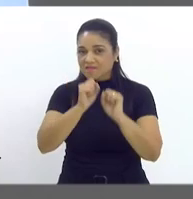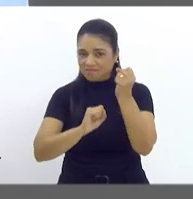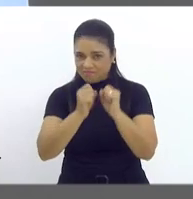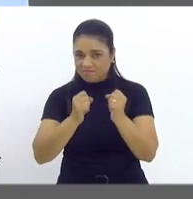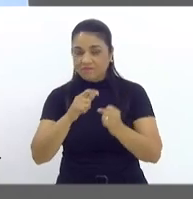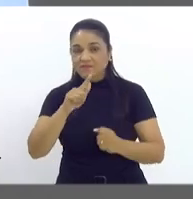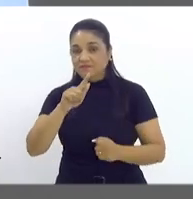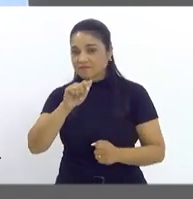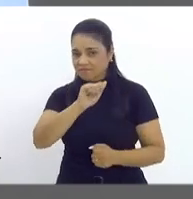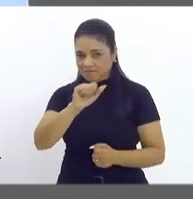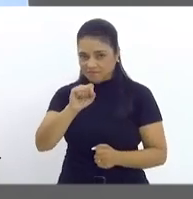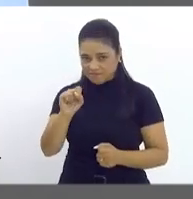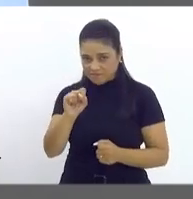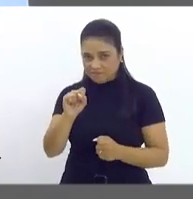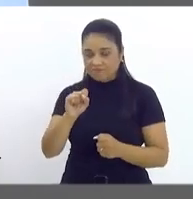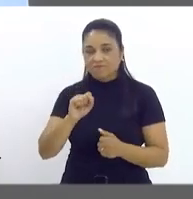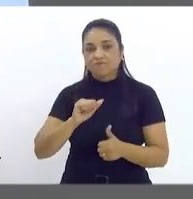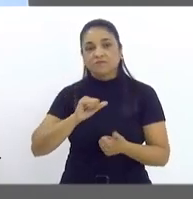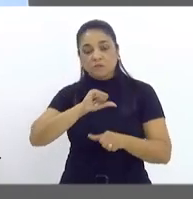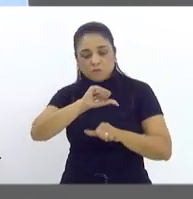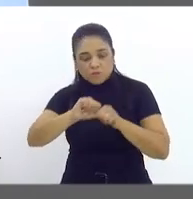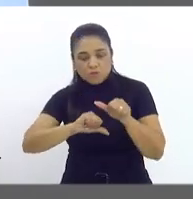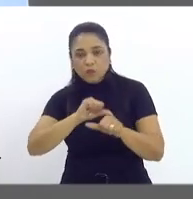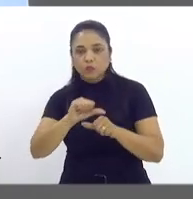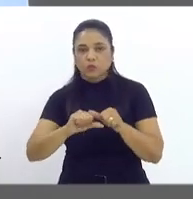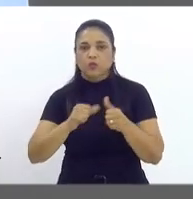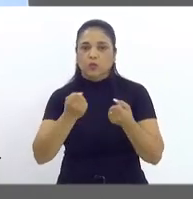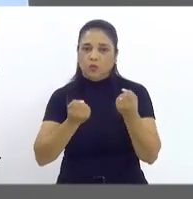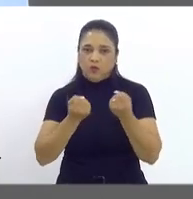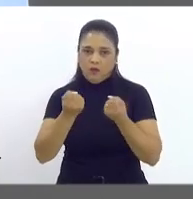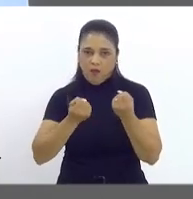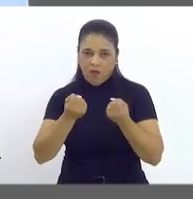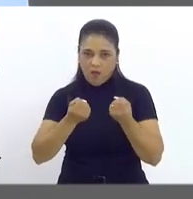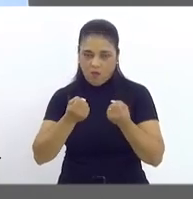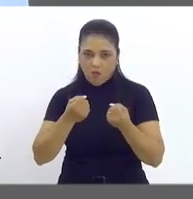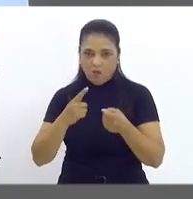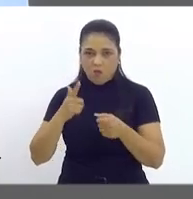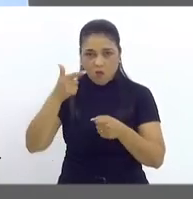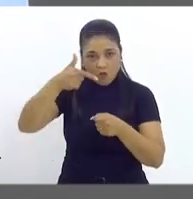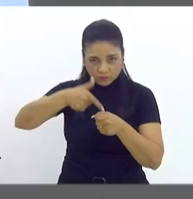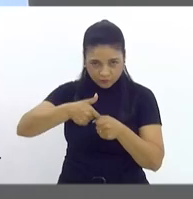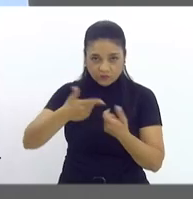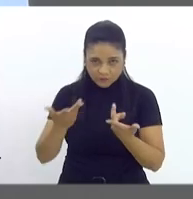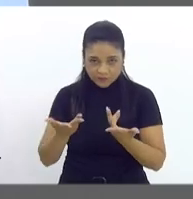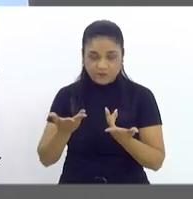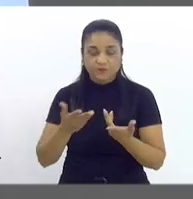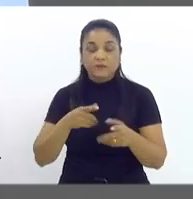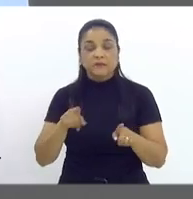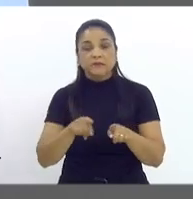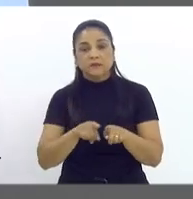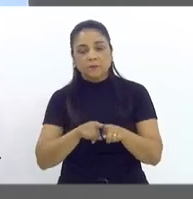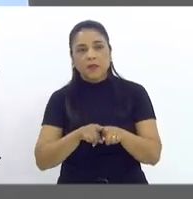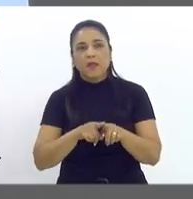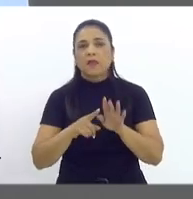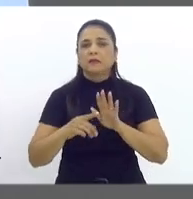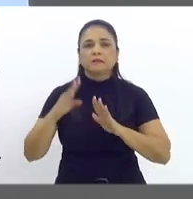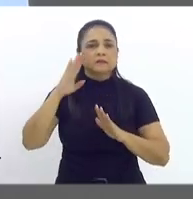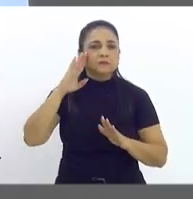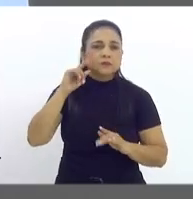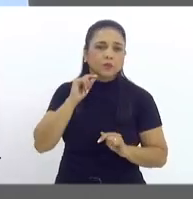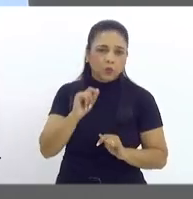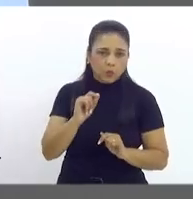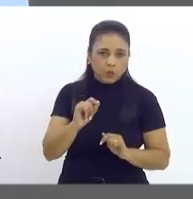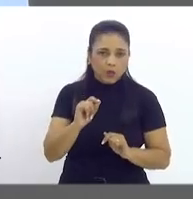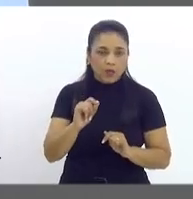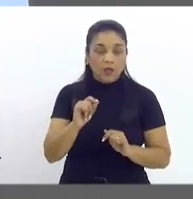seja feito essas conversões de veículos. Um ponto que é relevante, que isso está